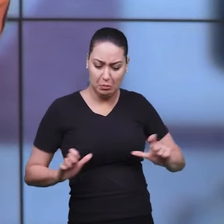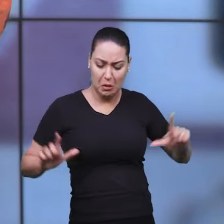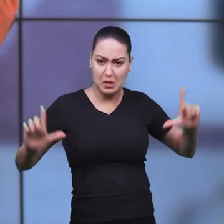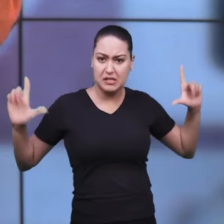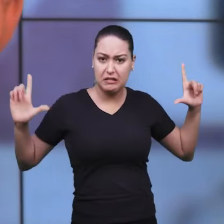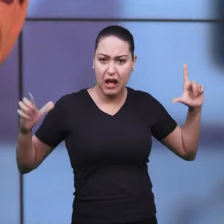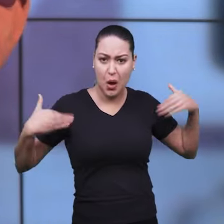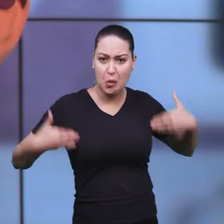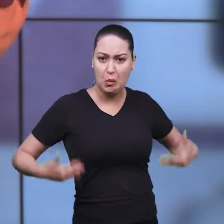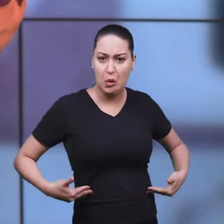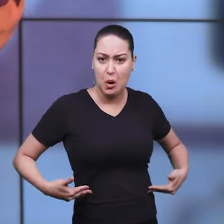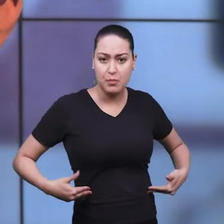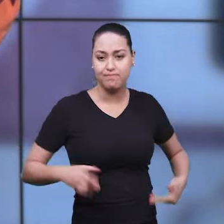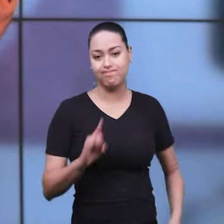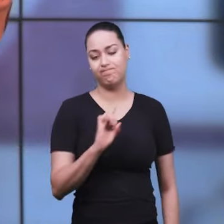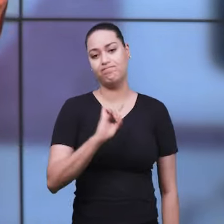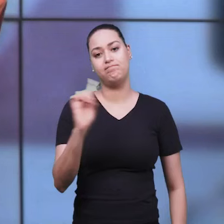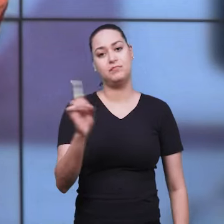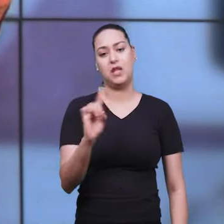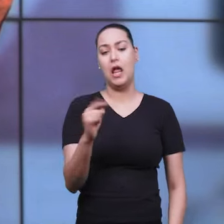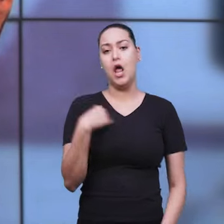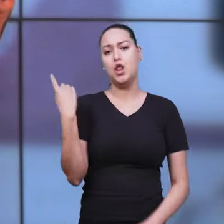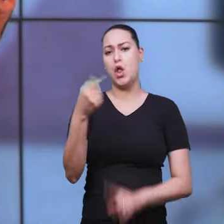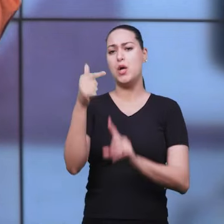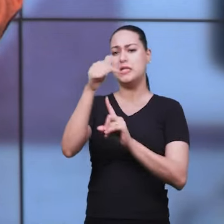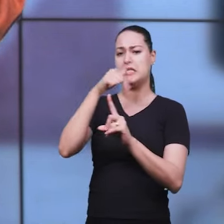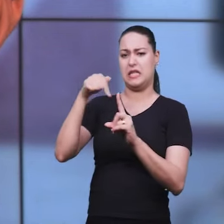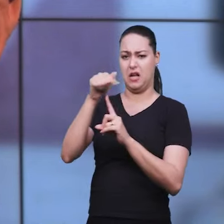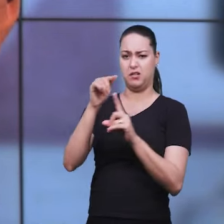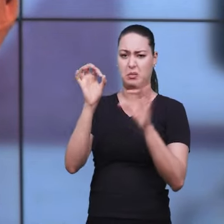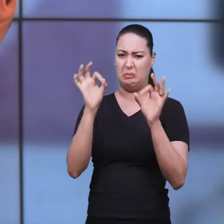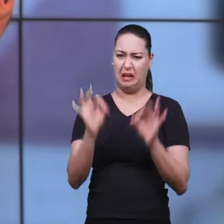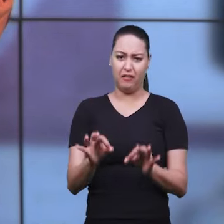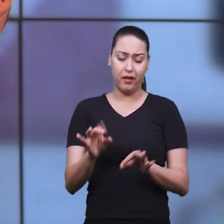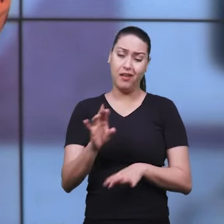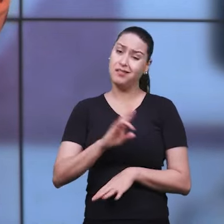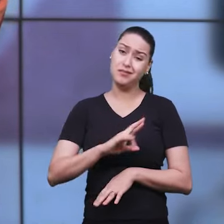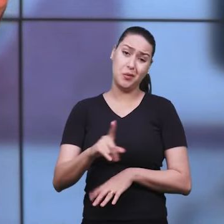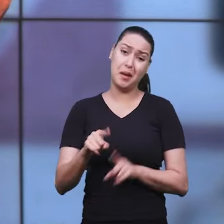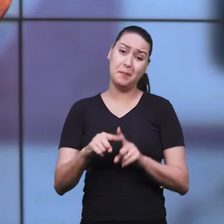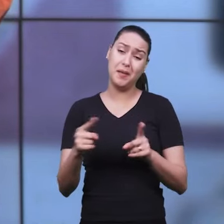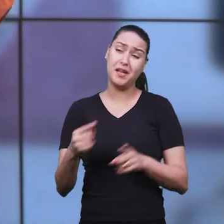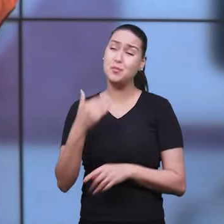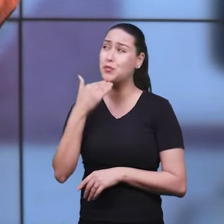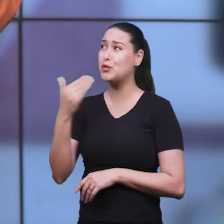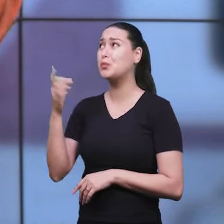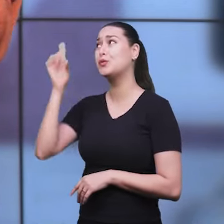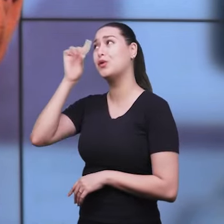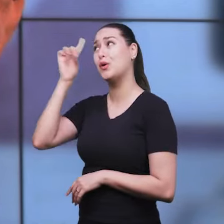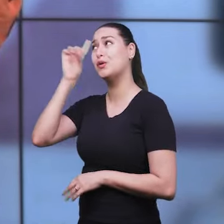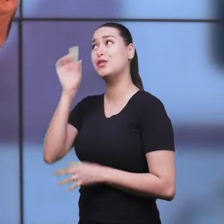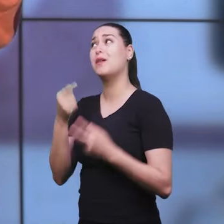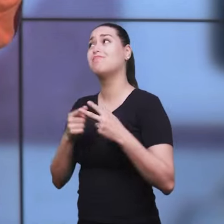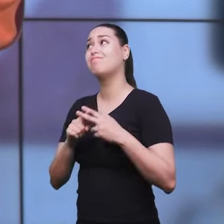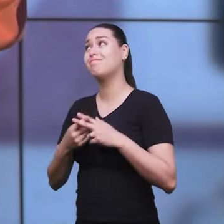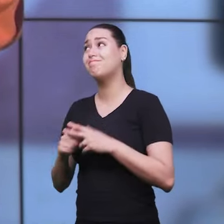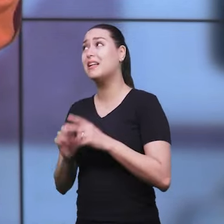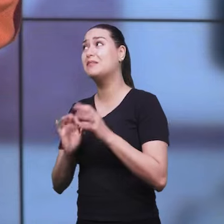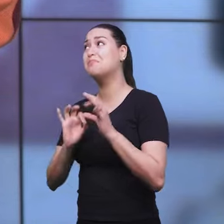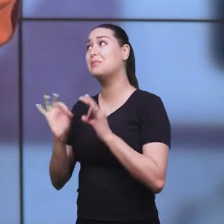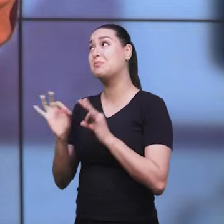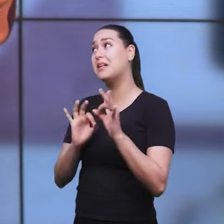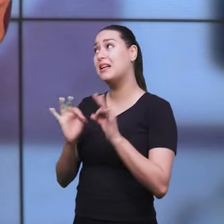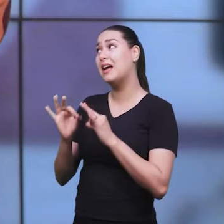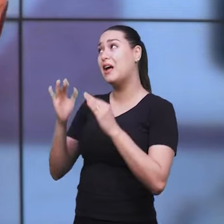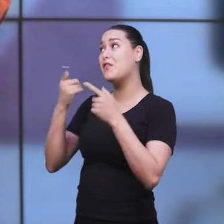mundo, expor o nosso corpo. Não estamos dizendo que somos santos ou perfeitos, mas cada dia buscamos